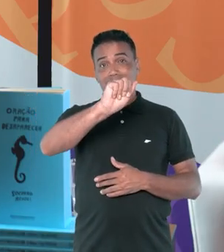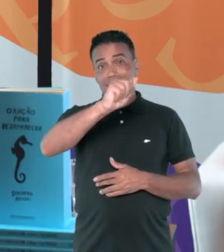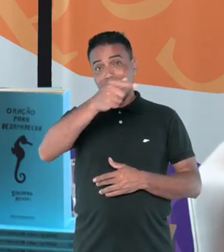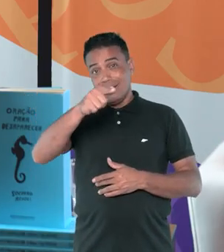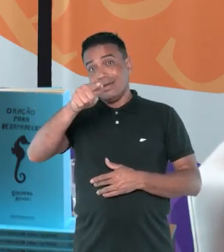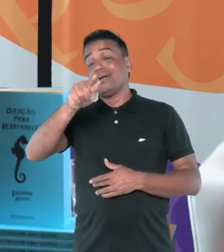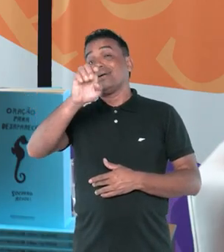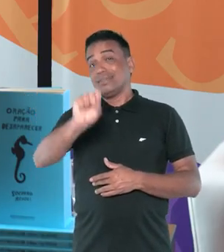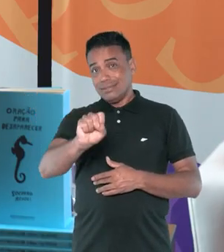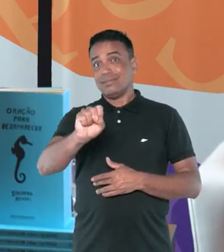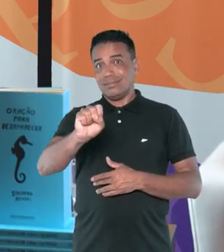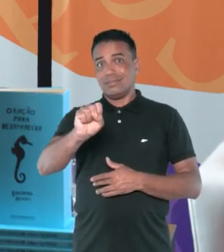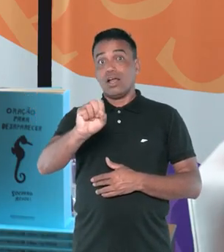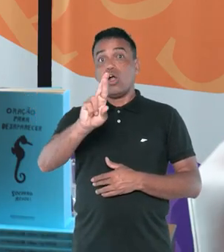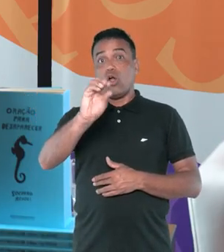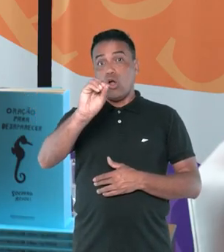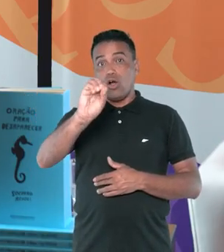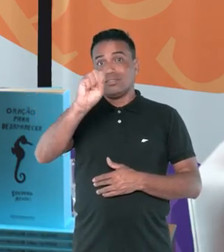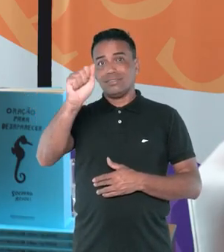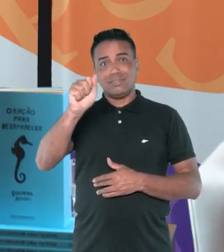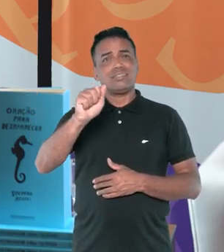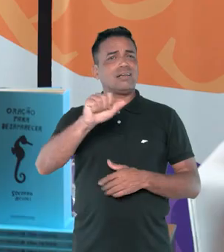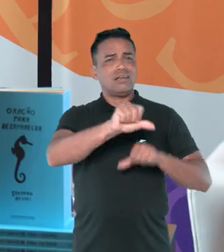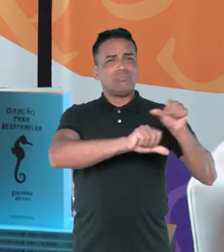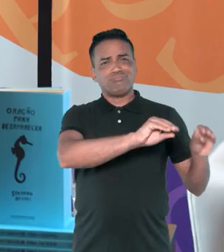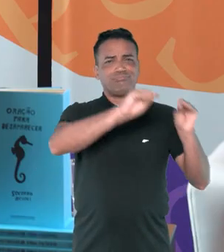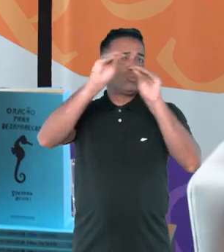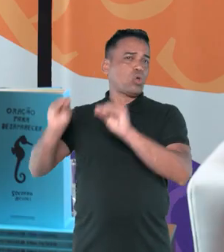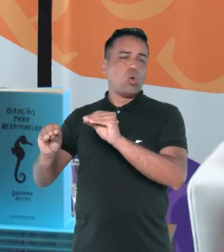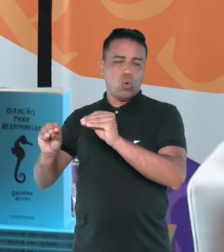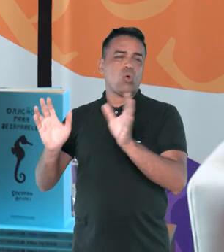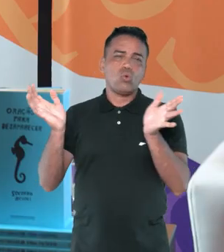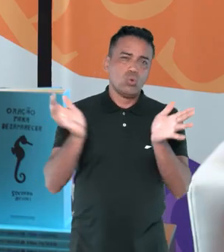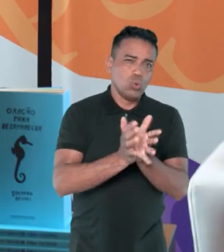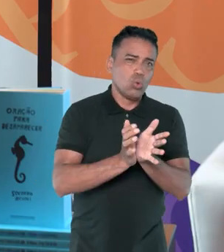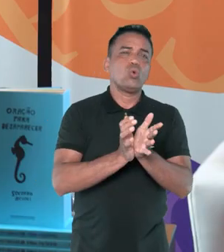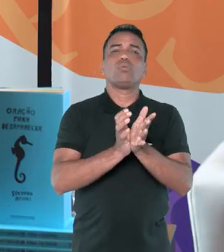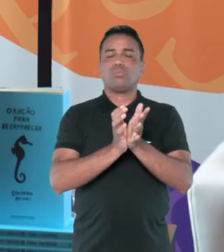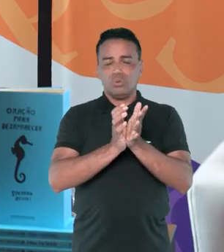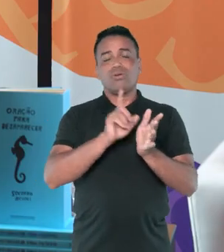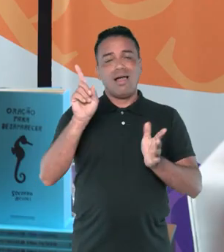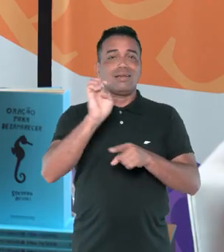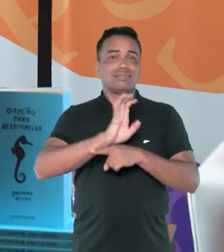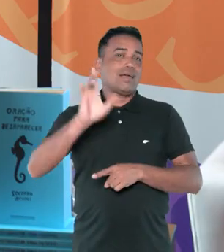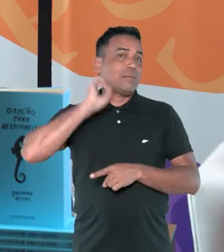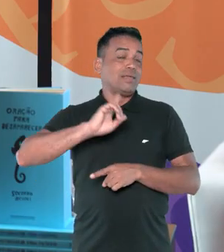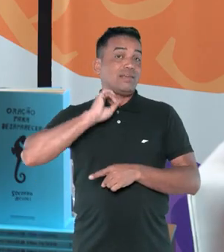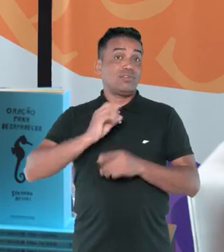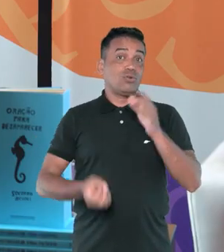trabalho do Itamaraty, né? Tudo ali. Foi realmente uma geração de mineiros que saiu dali e foi formar